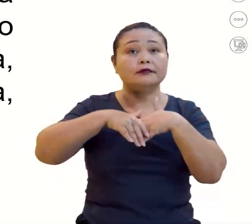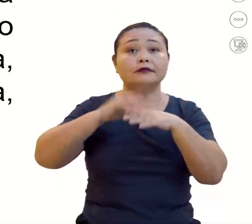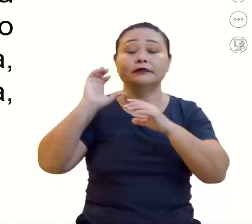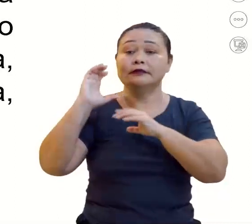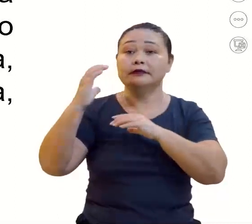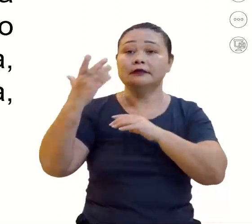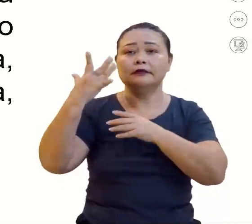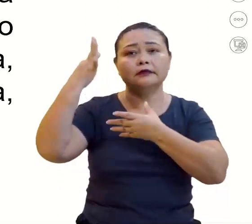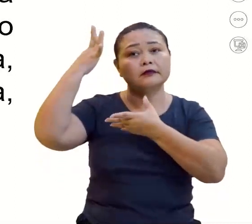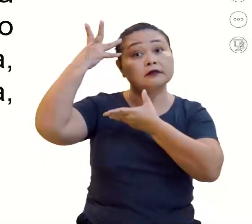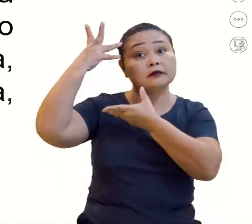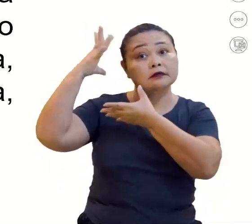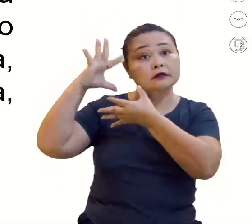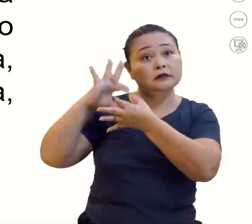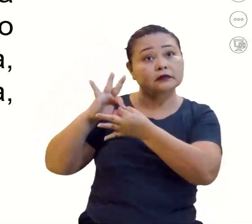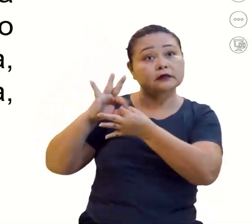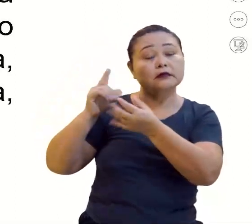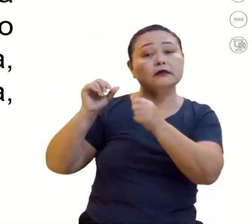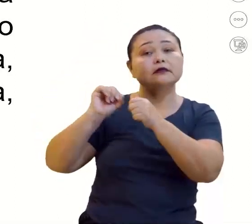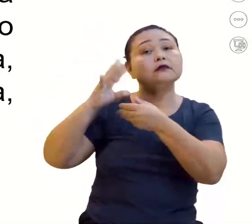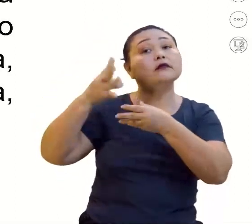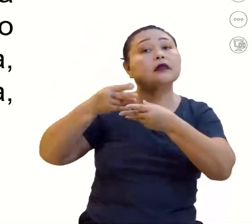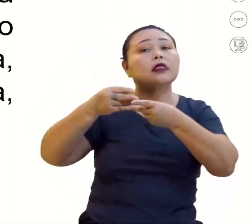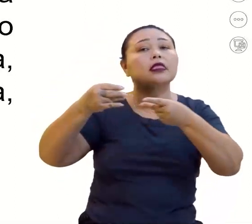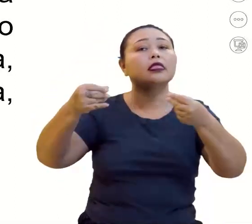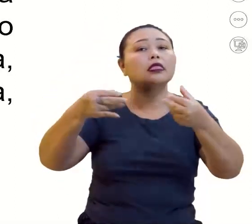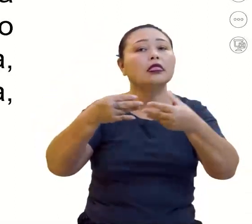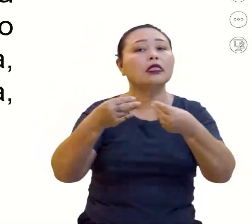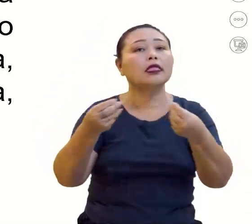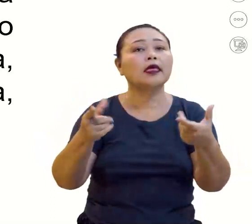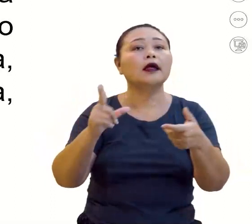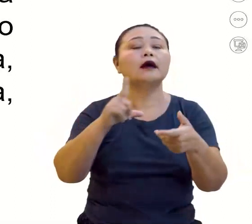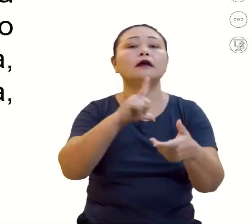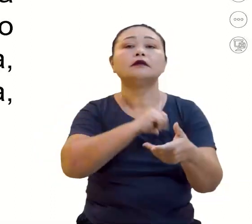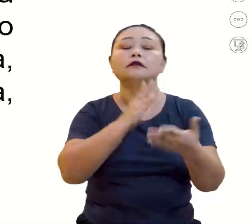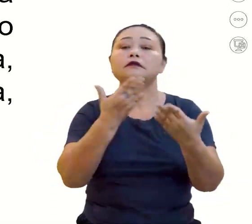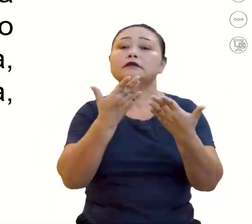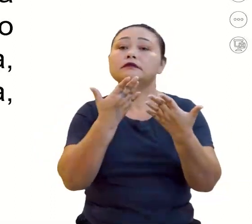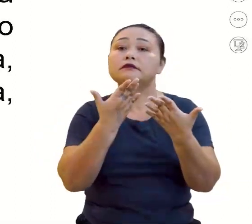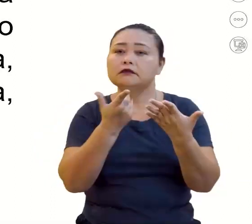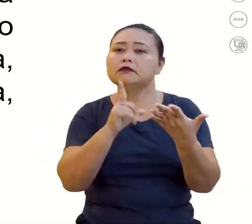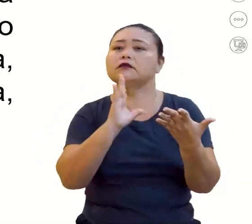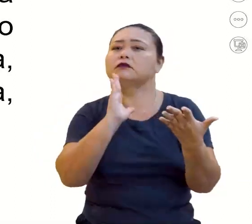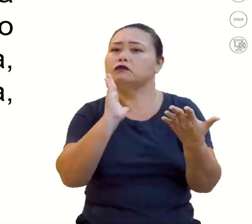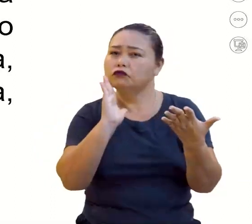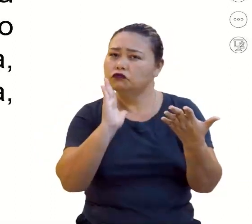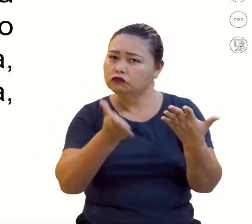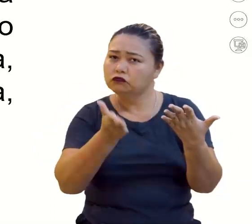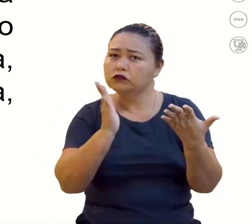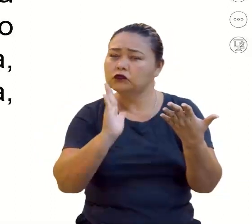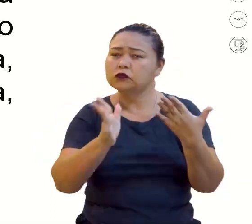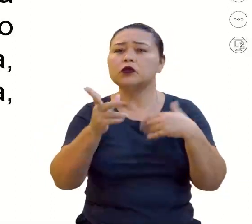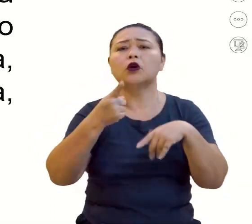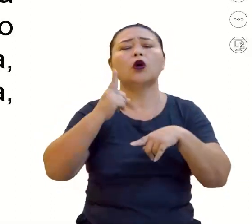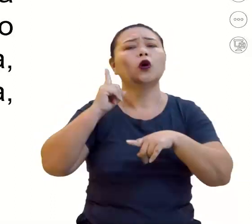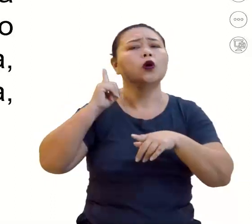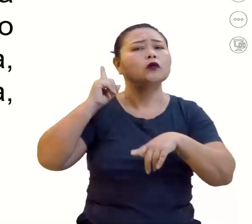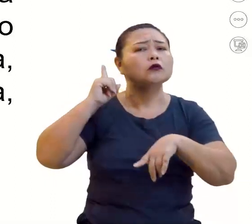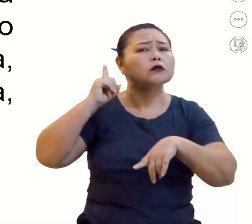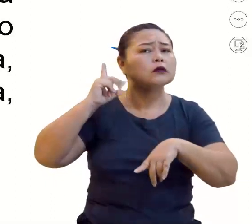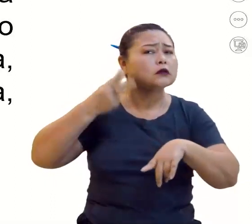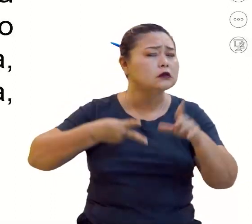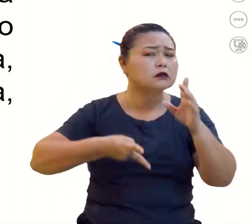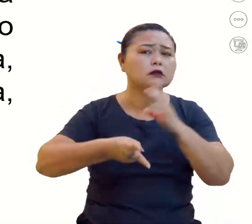ciência do raciocínio lógico e abstrato. E estamos trabalhando isso com vocês todas as vezes